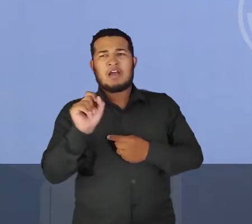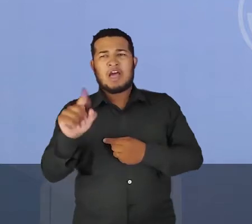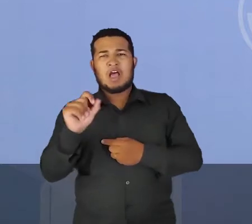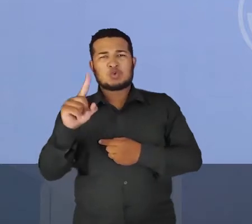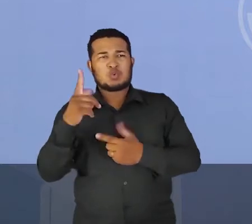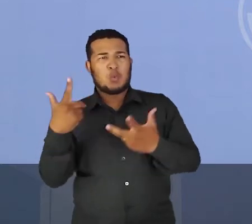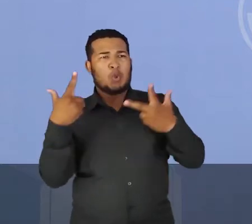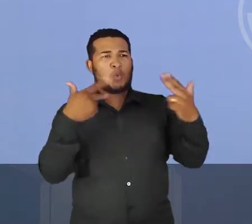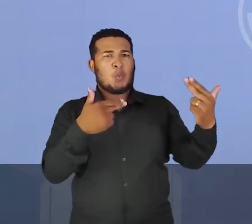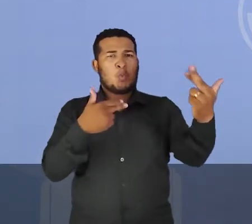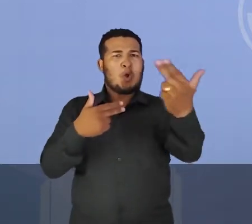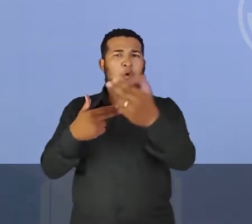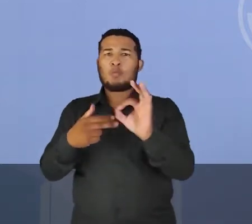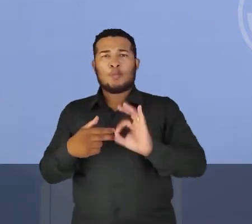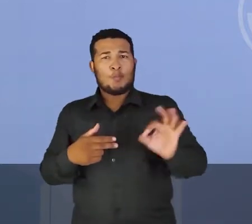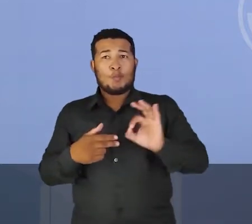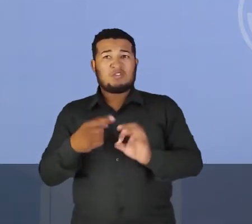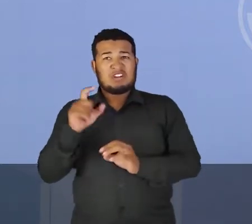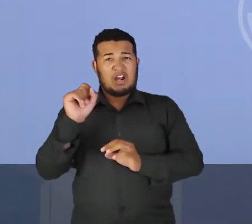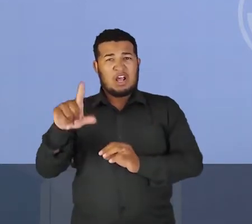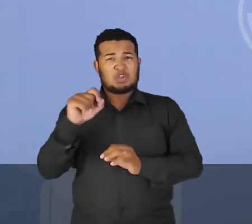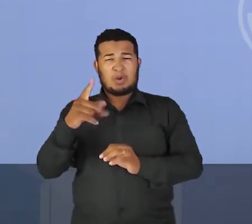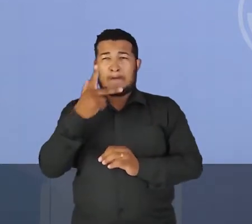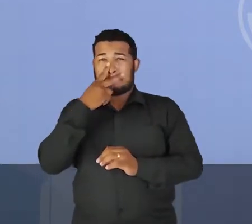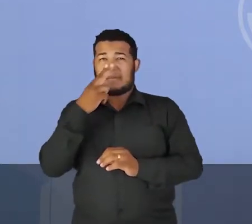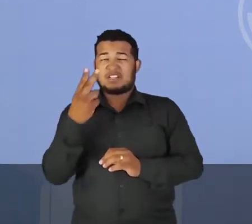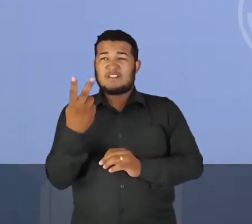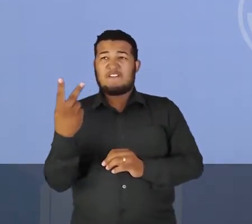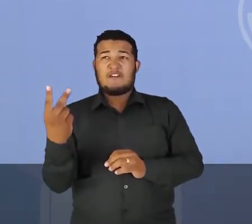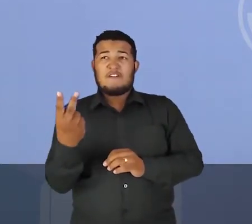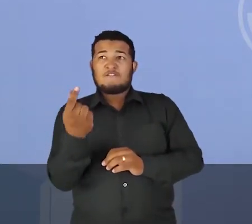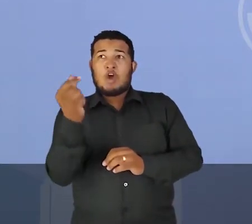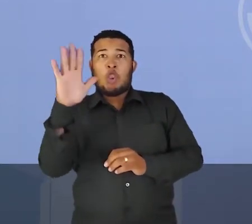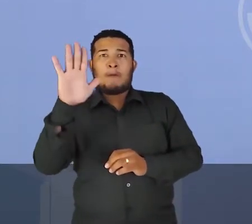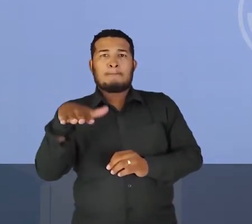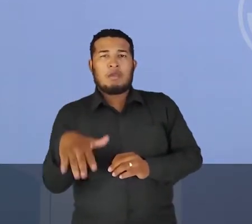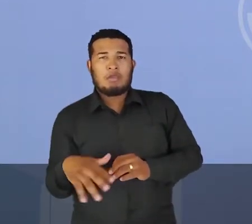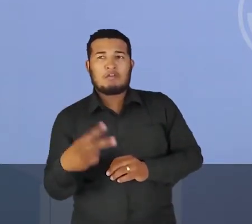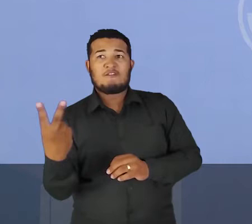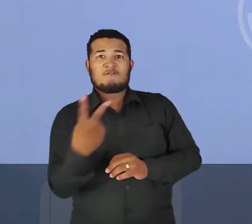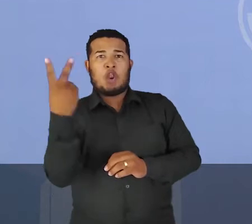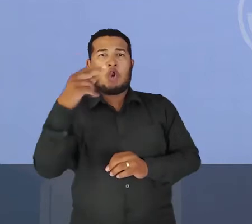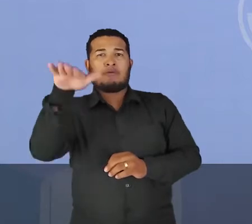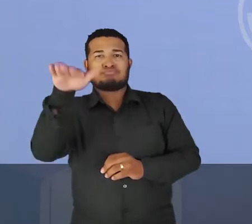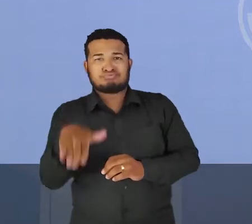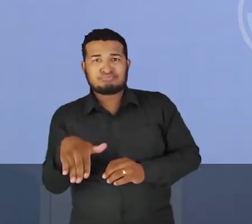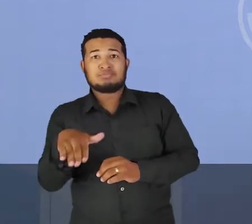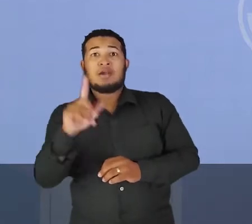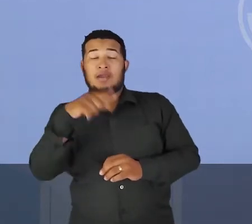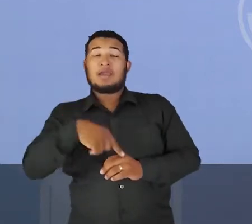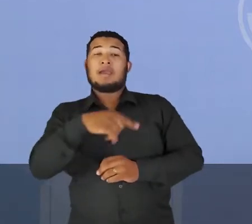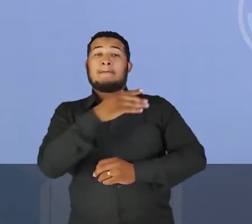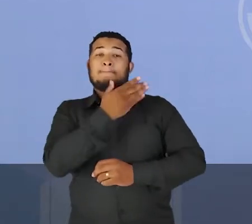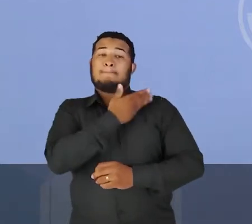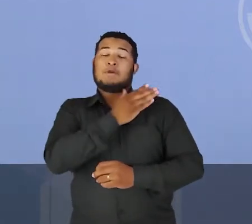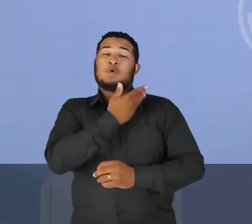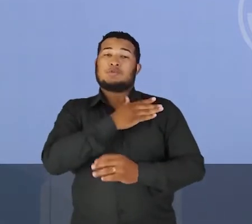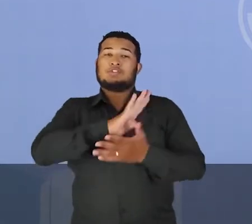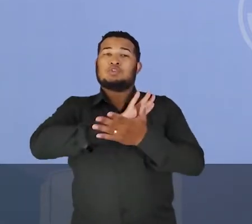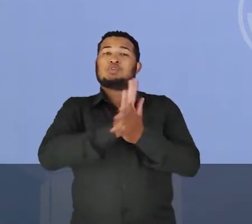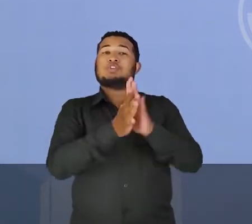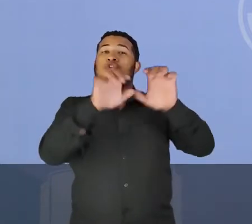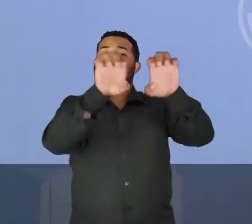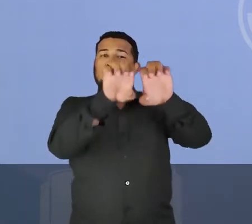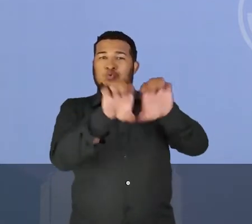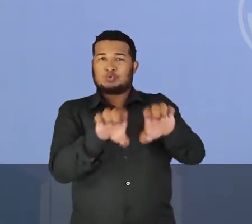que o azul passaria a valer menos do que as outras cores, isso seria um preconceito estrutural, porque